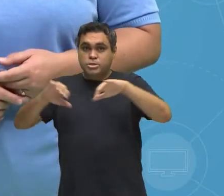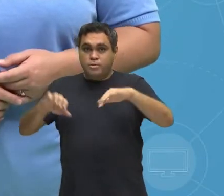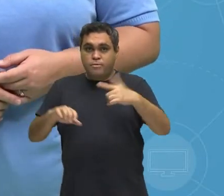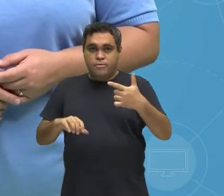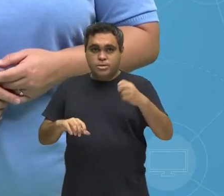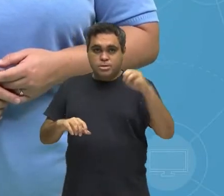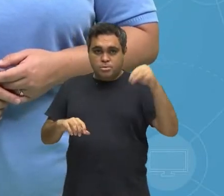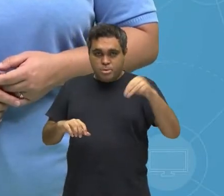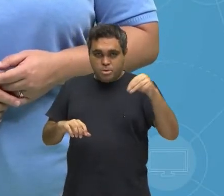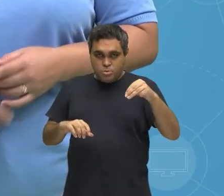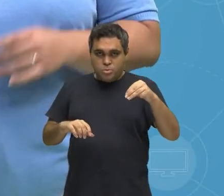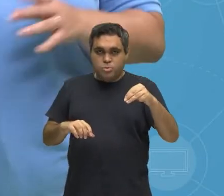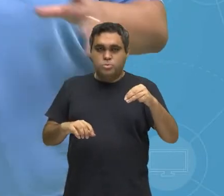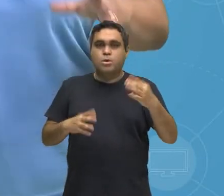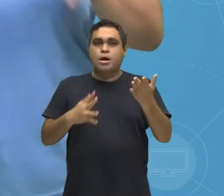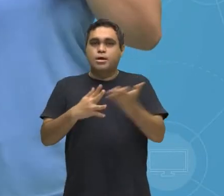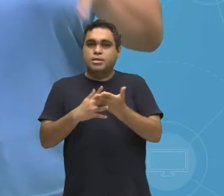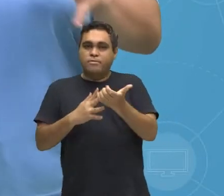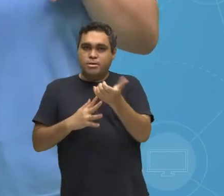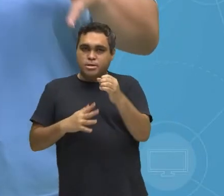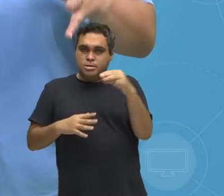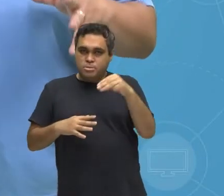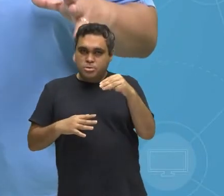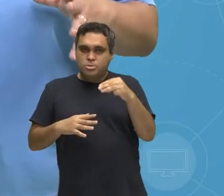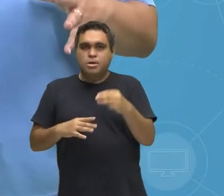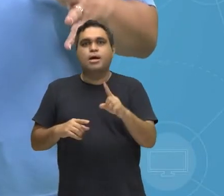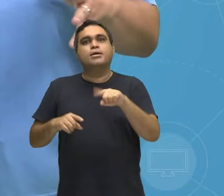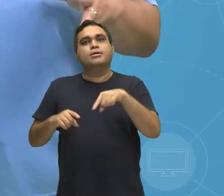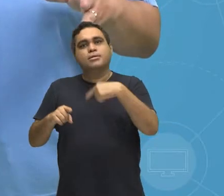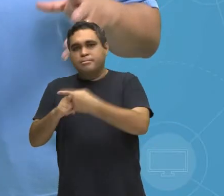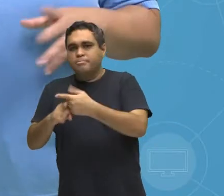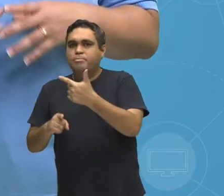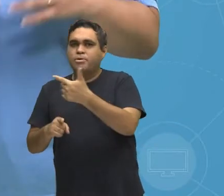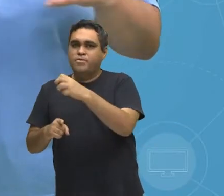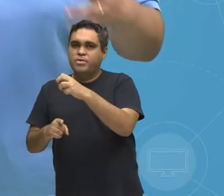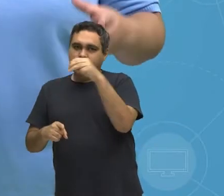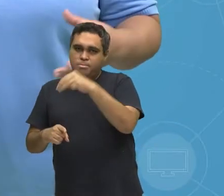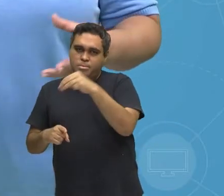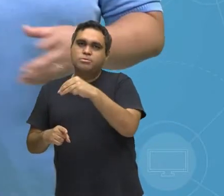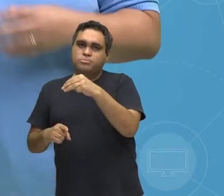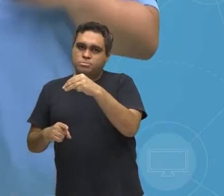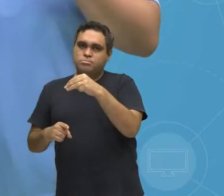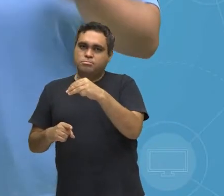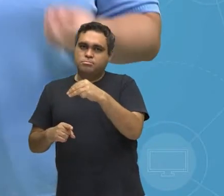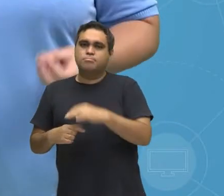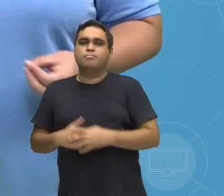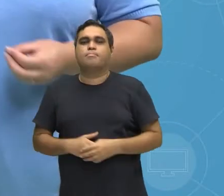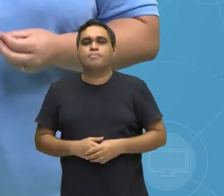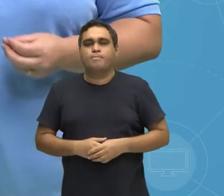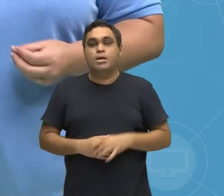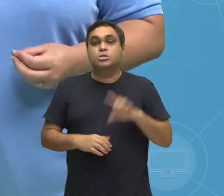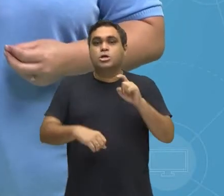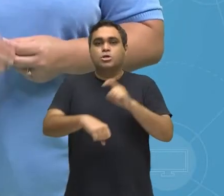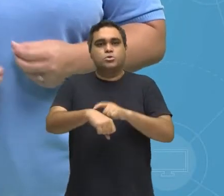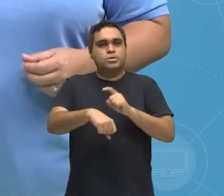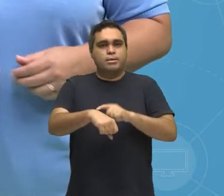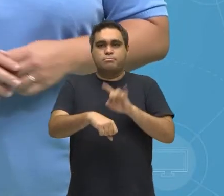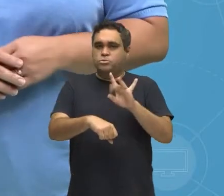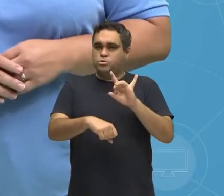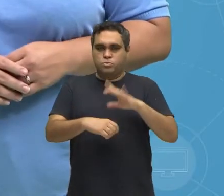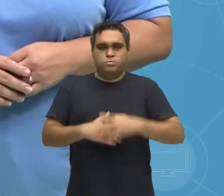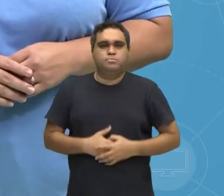com intervalo de 10, tá? Então tem essa diferença aí. Apesar de possuir as mesmas regras, tem a diferença no